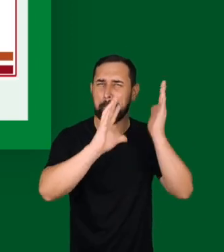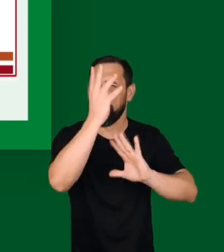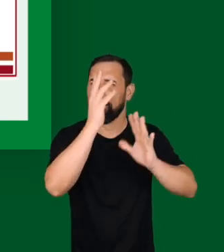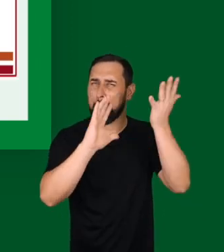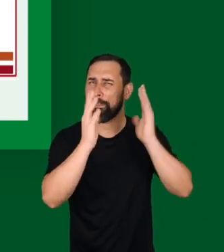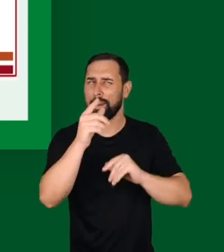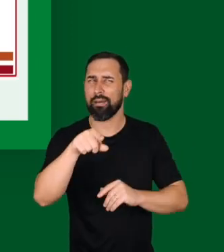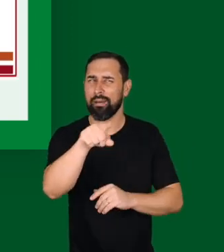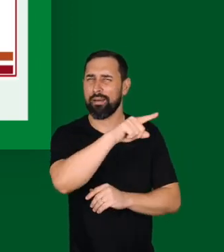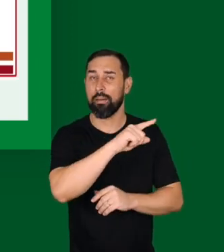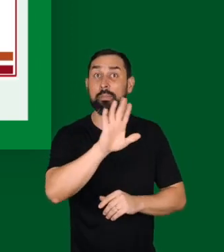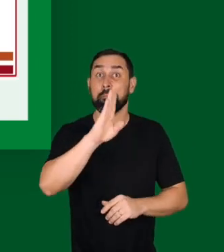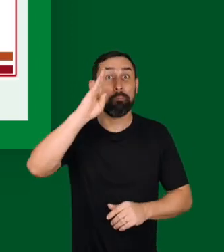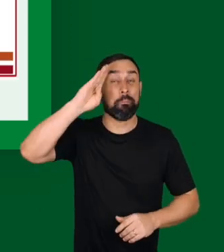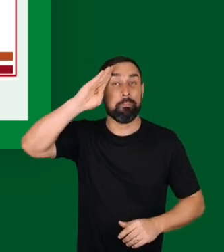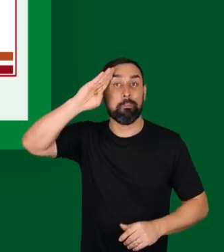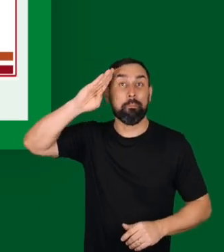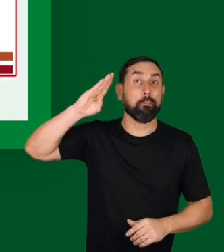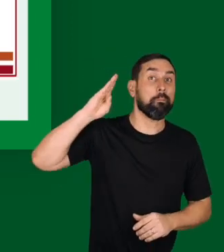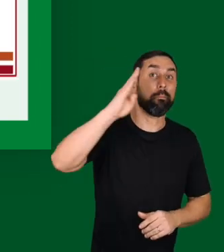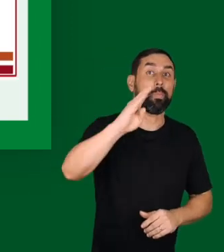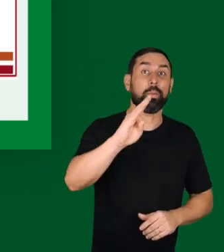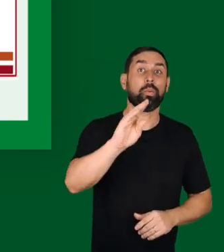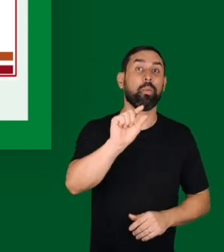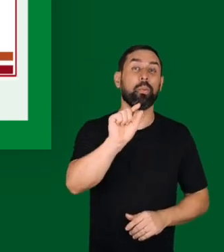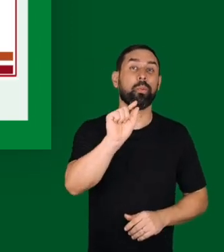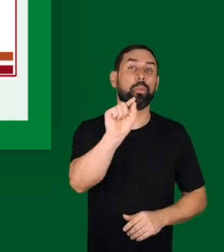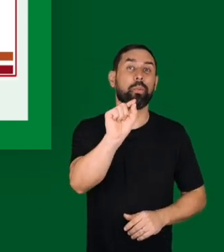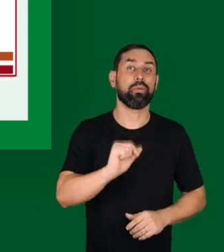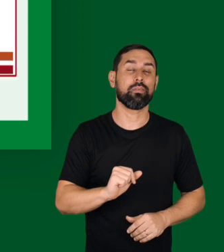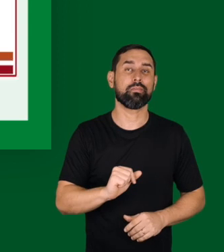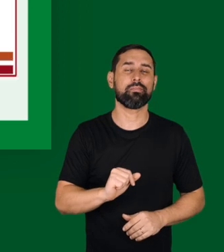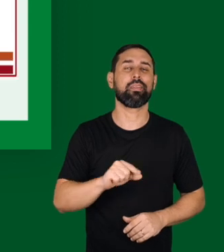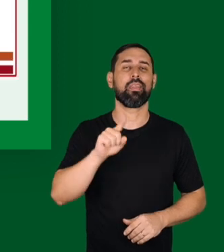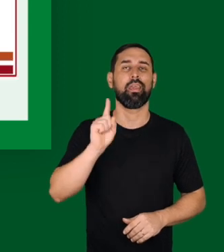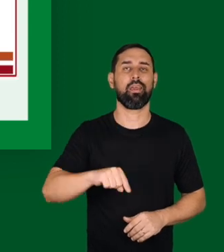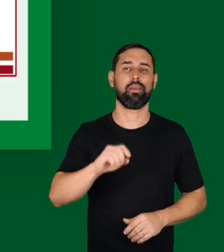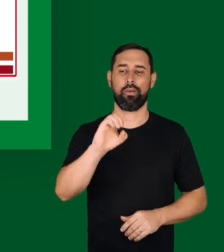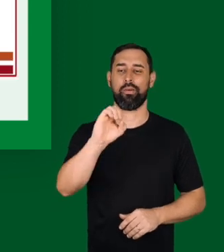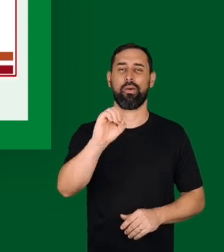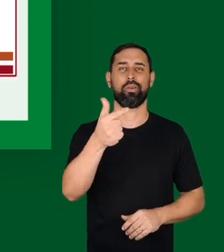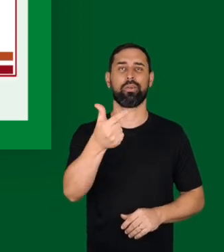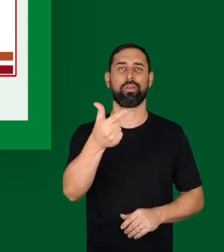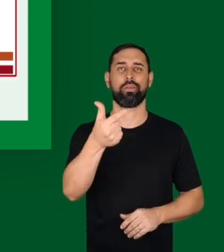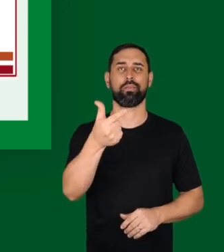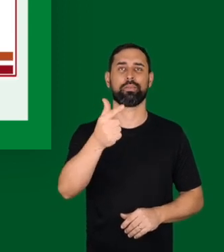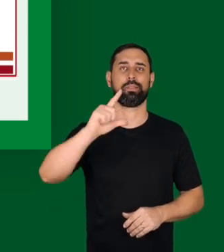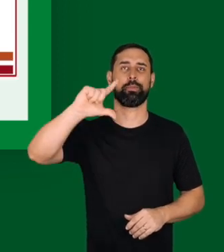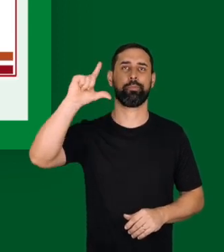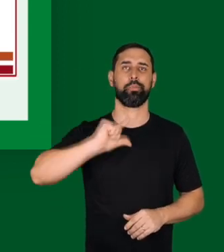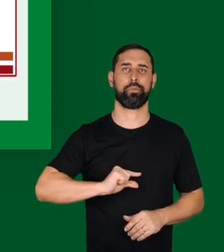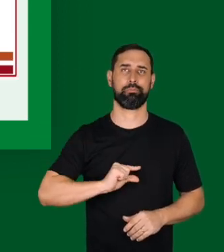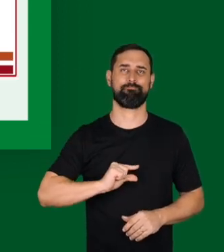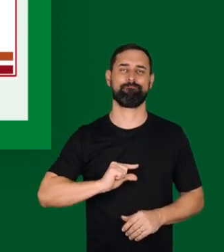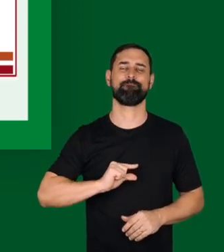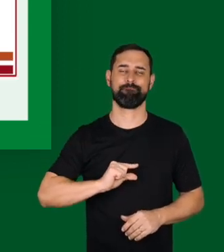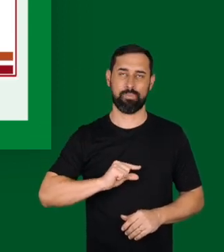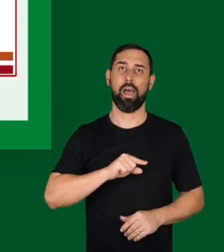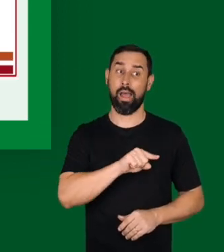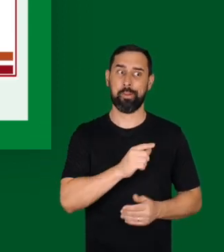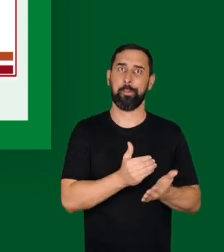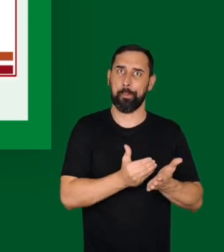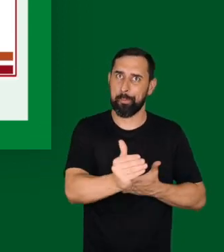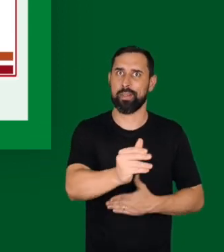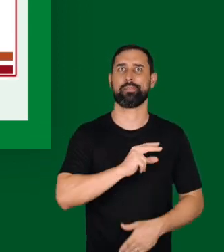e ele tem algumas situações que eles estão mais comuns. Então, a principal causa da bradicardia sintomática em pediatria é a